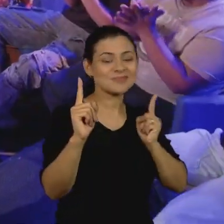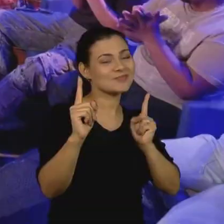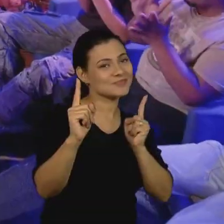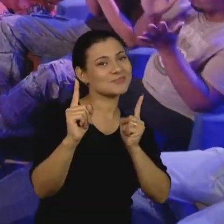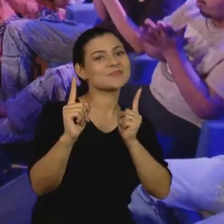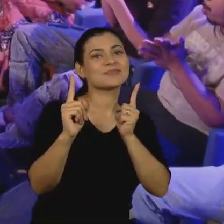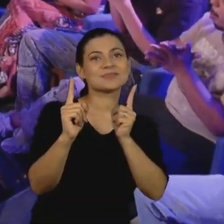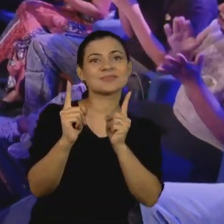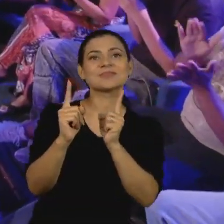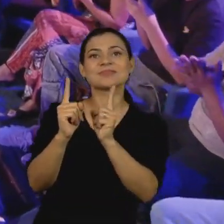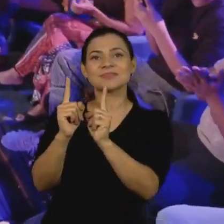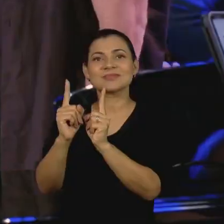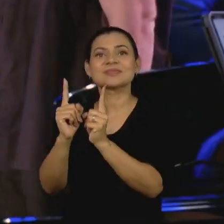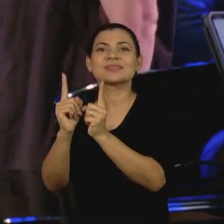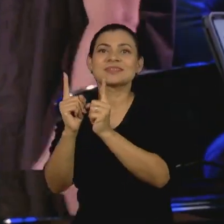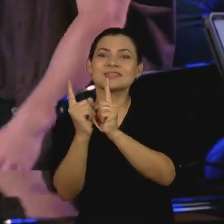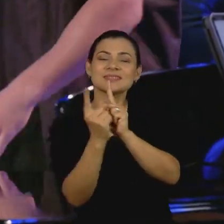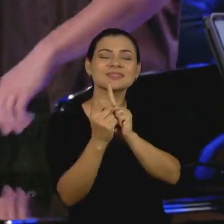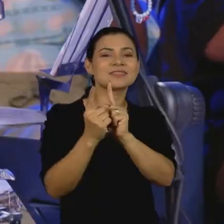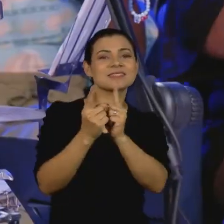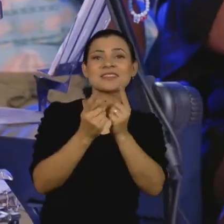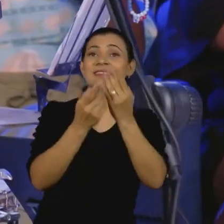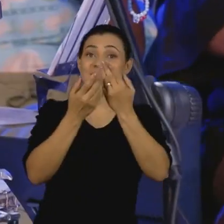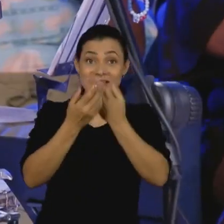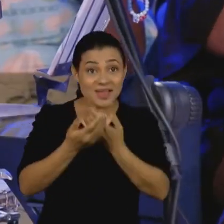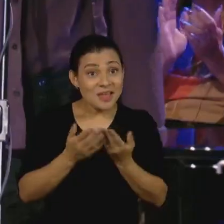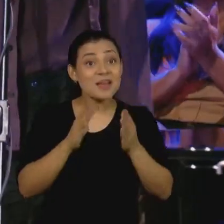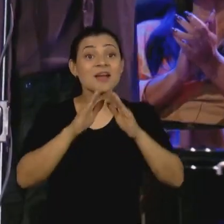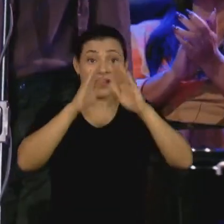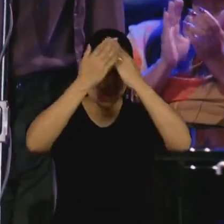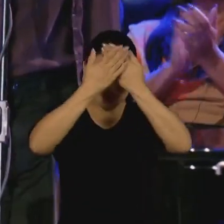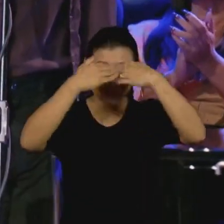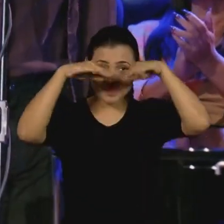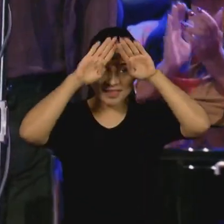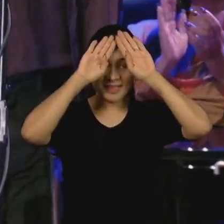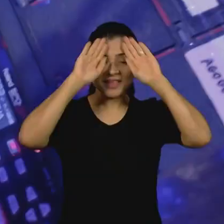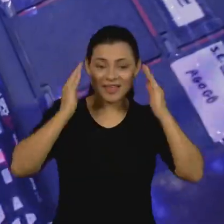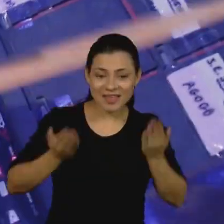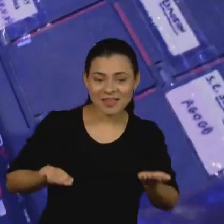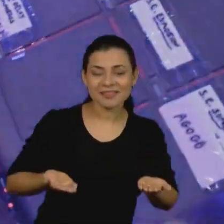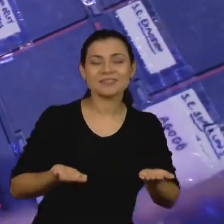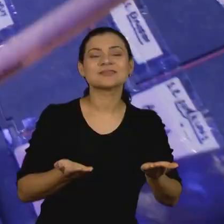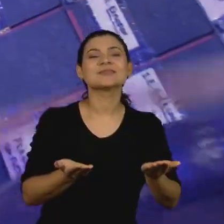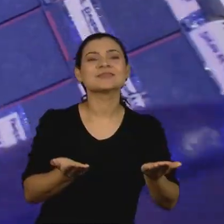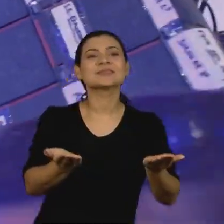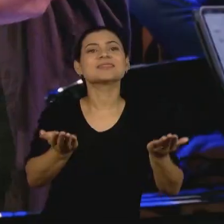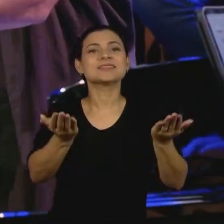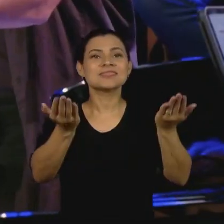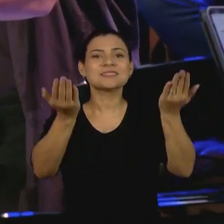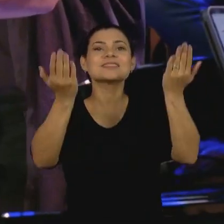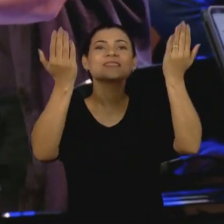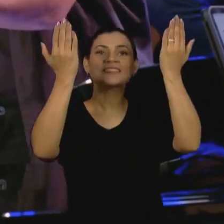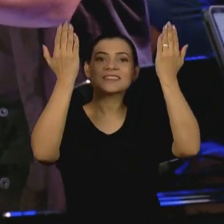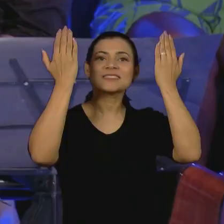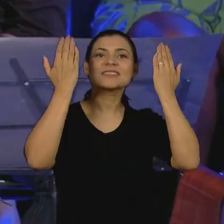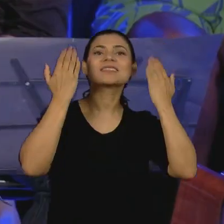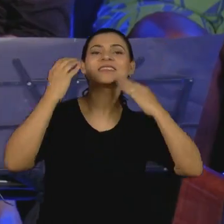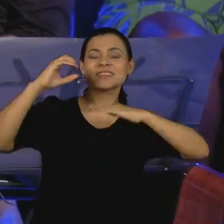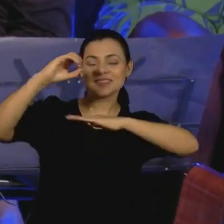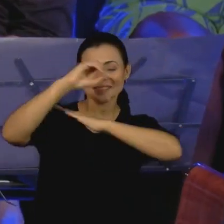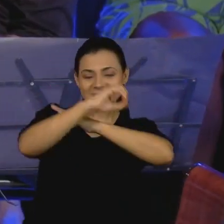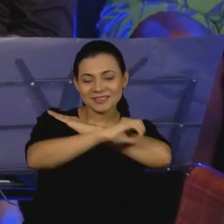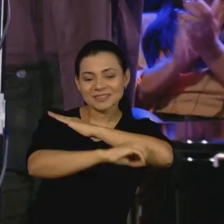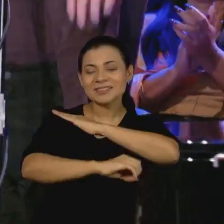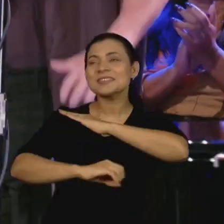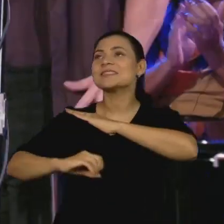vou. Sexy Iemanjá, tudo a ver com o mar. A noite vai ter lua